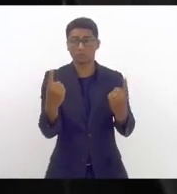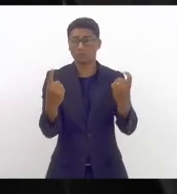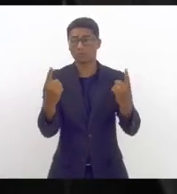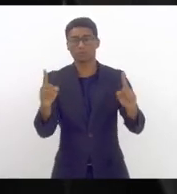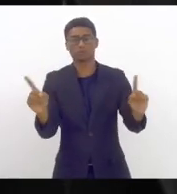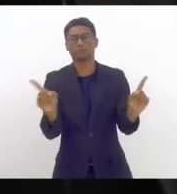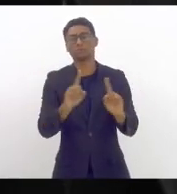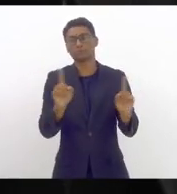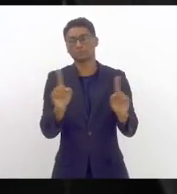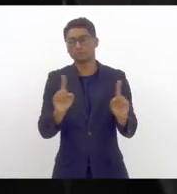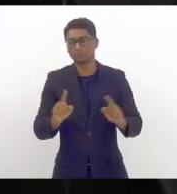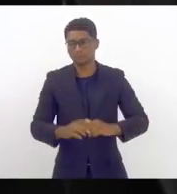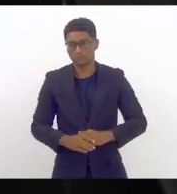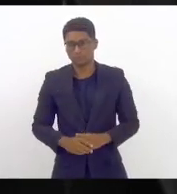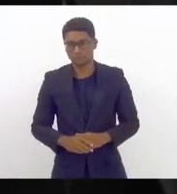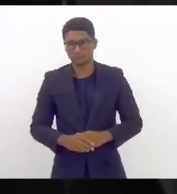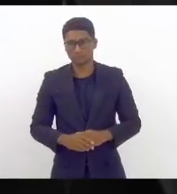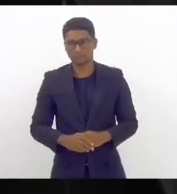neste momento